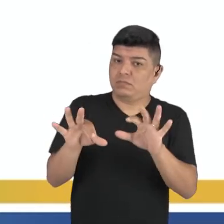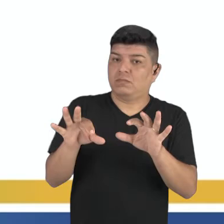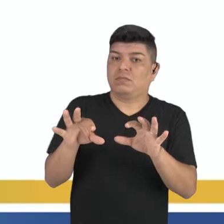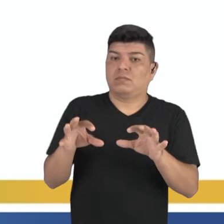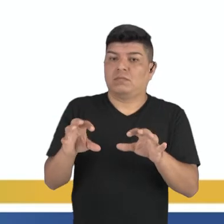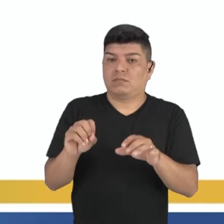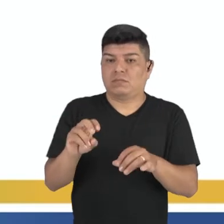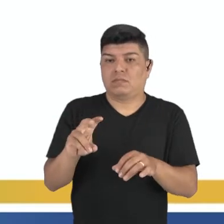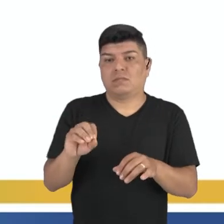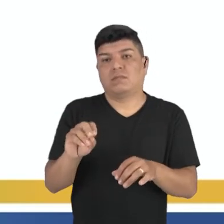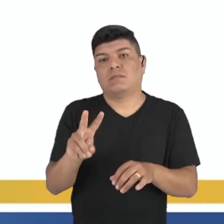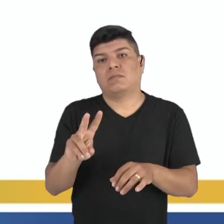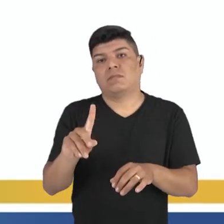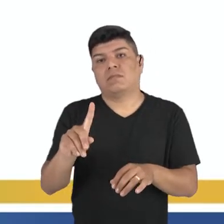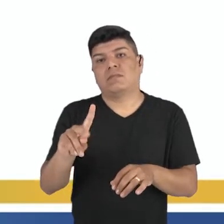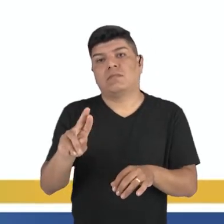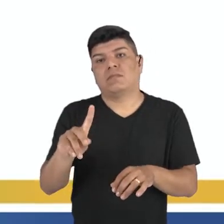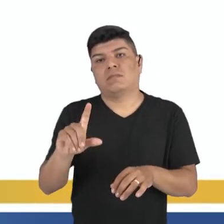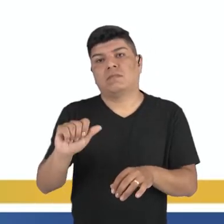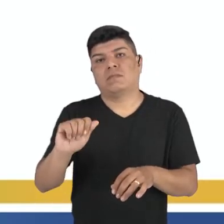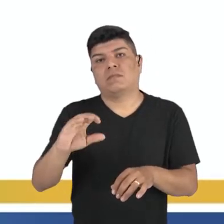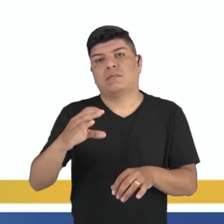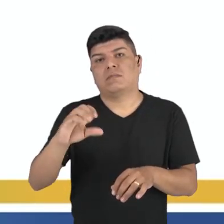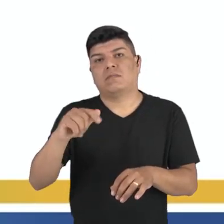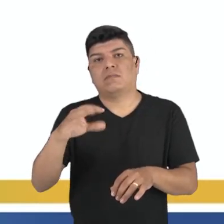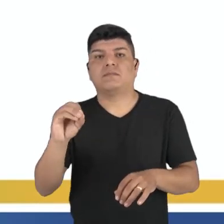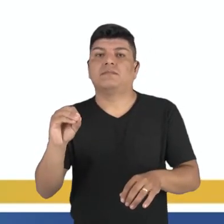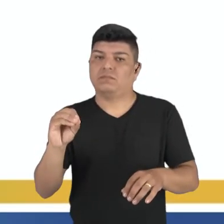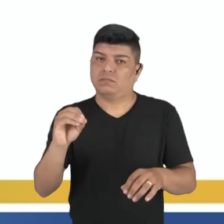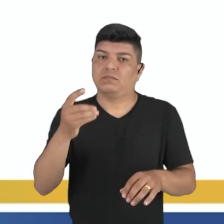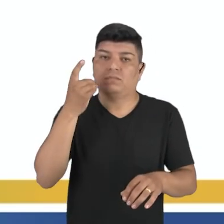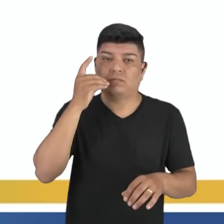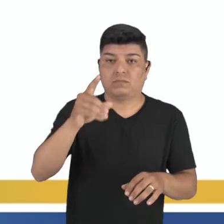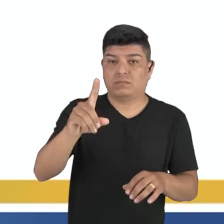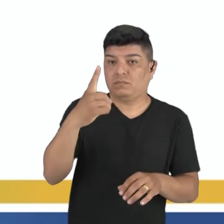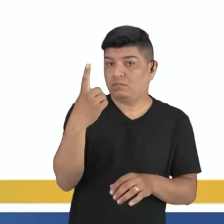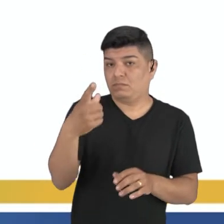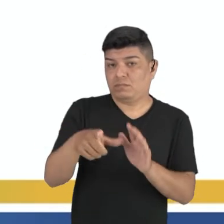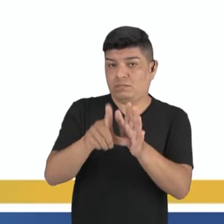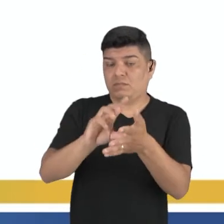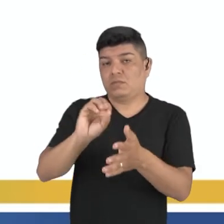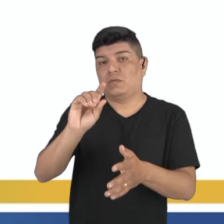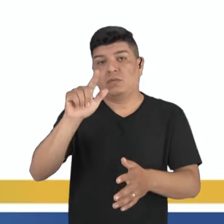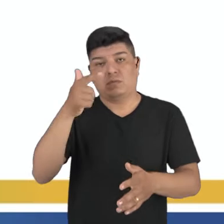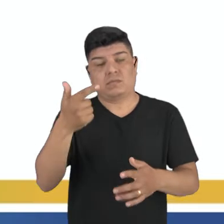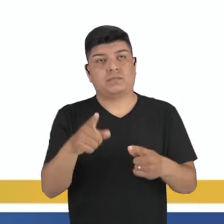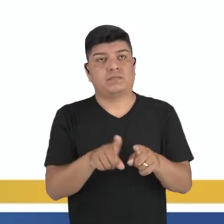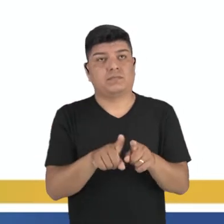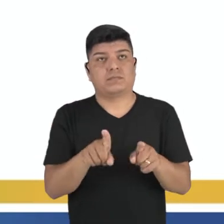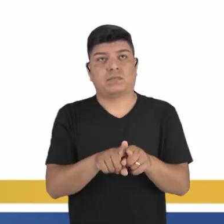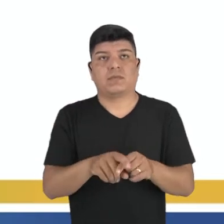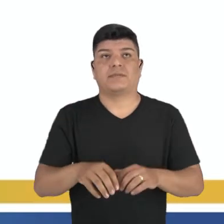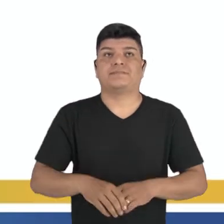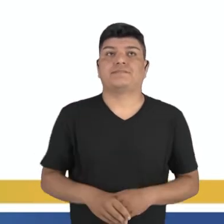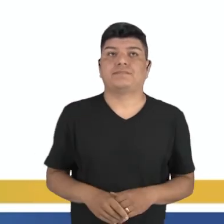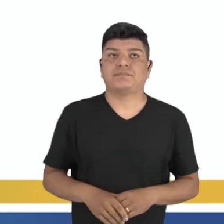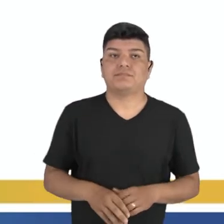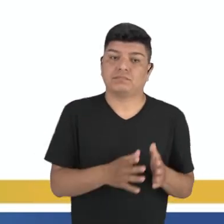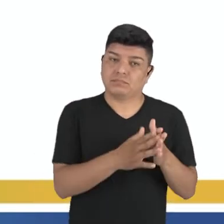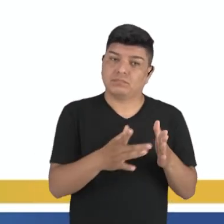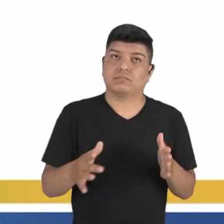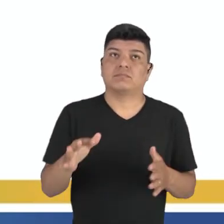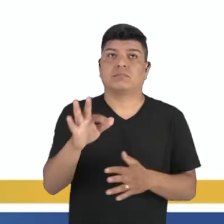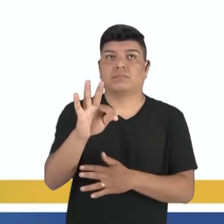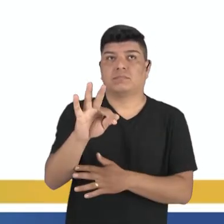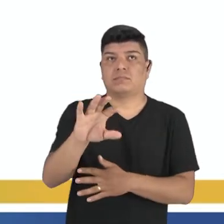ovulação. Mas pode ser um dia antes ou um dia depois, tá, gente? Não se esqueçam disso. E o período fértil, o que seria o período fértil, né? É um